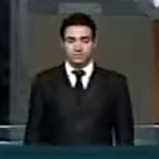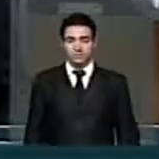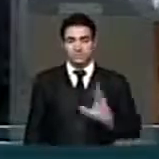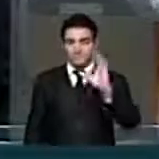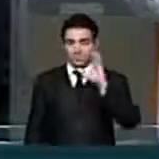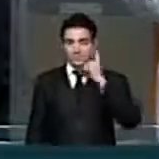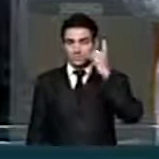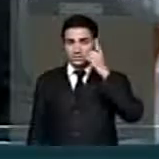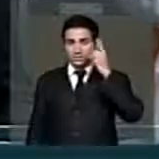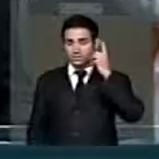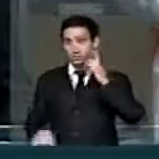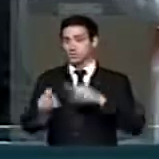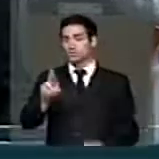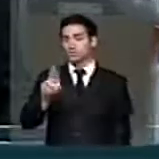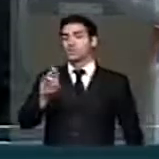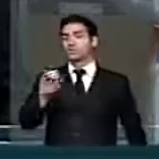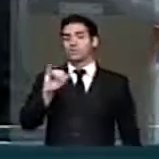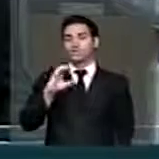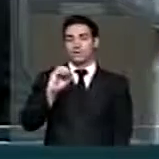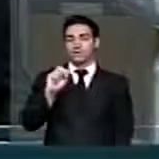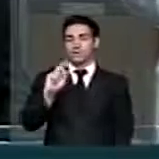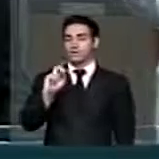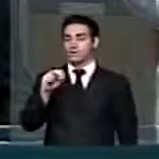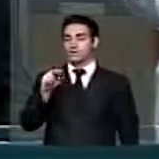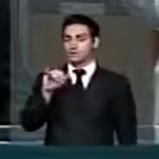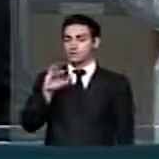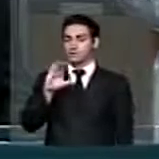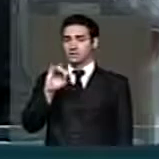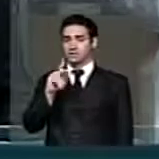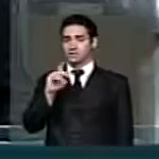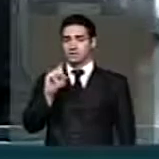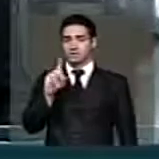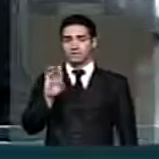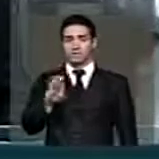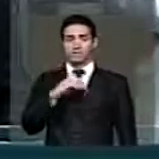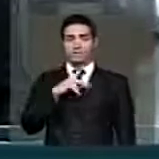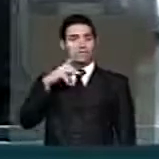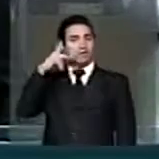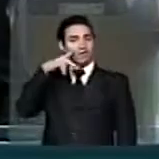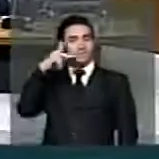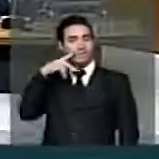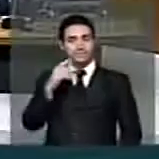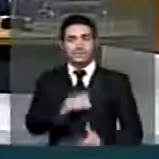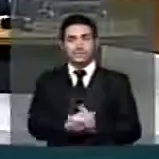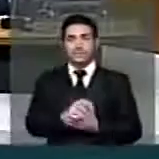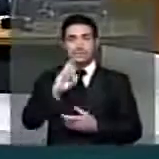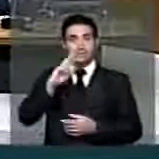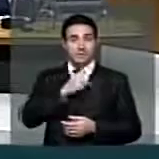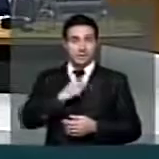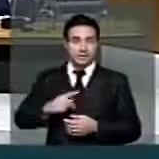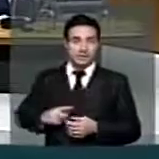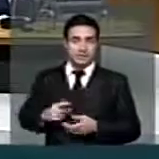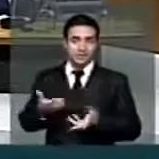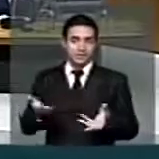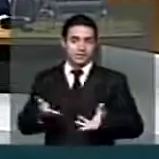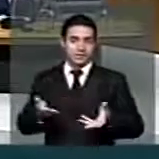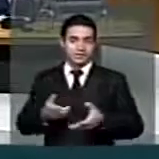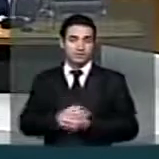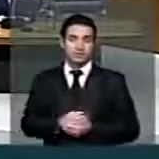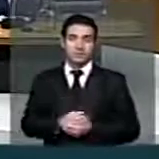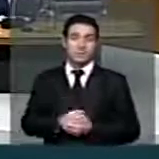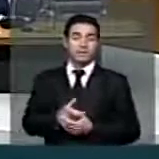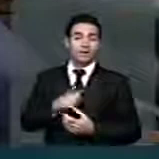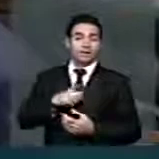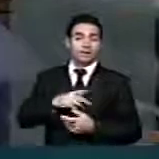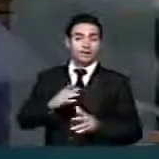Deputado Rui Carneiro, PSDB Paraíba. Senhor presidente, hoje nós